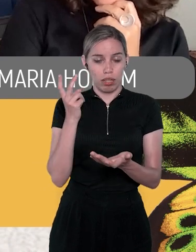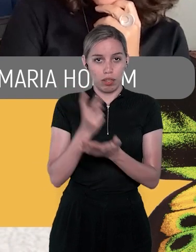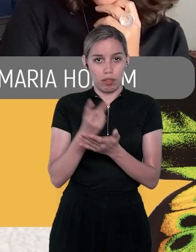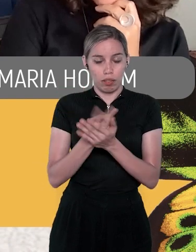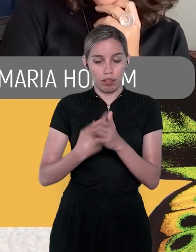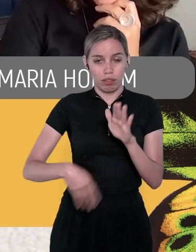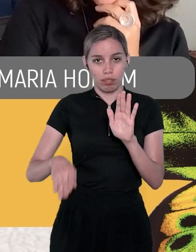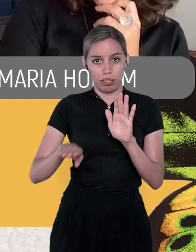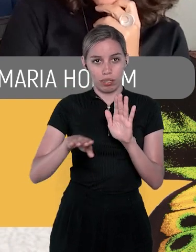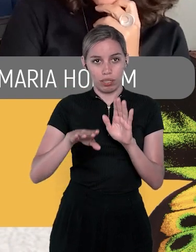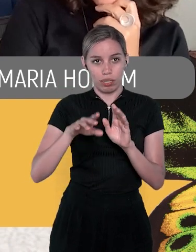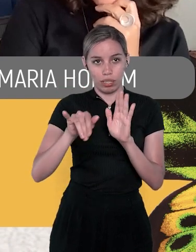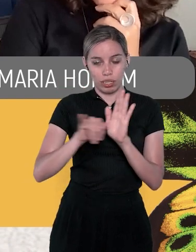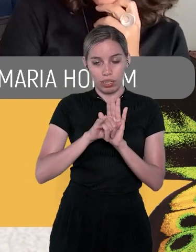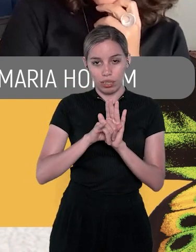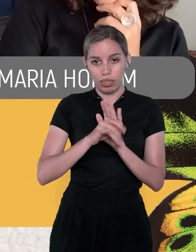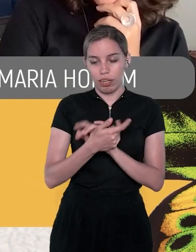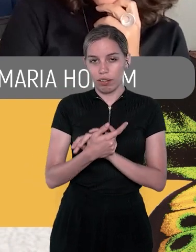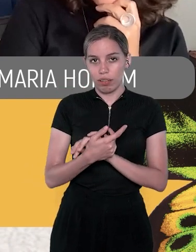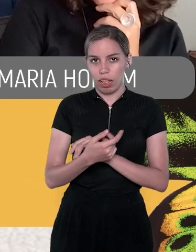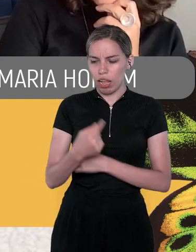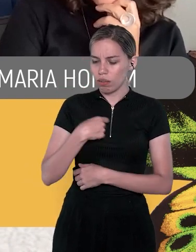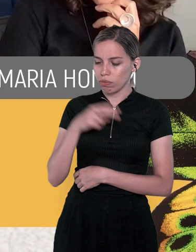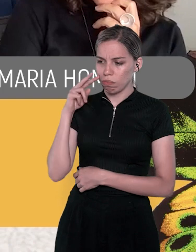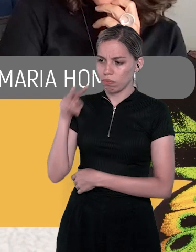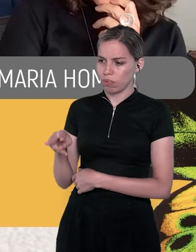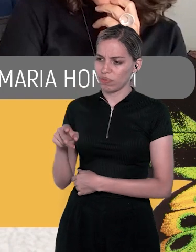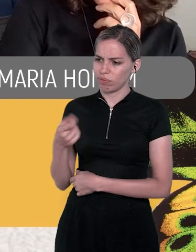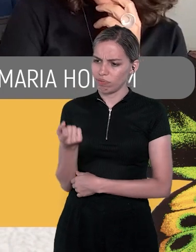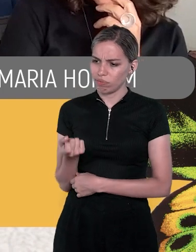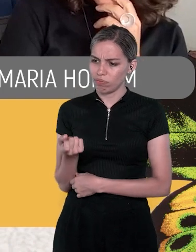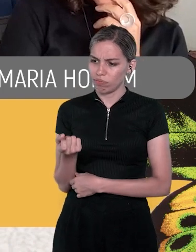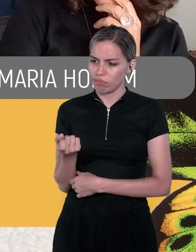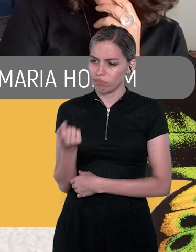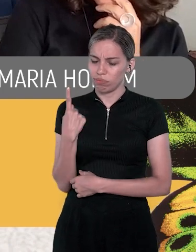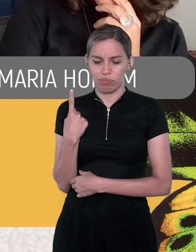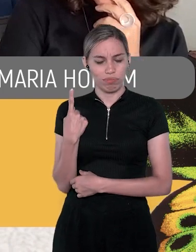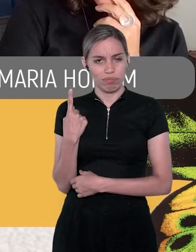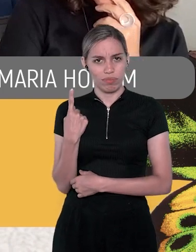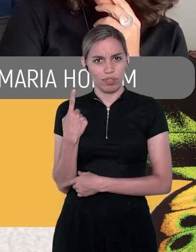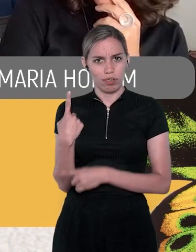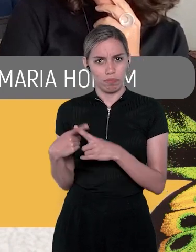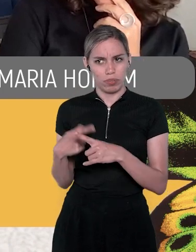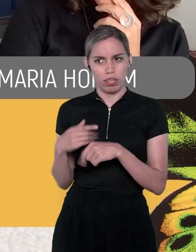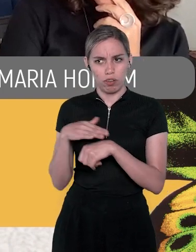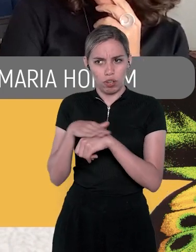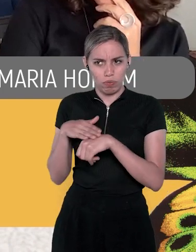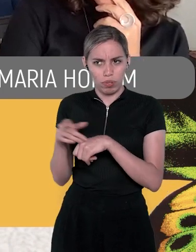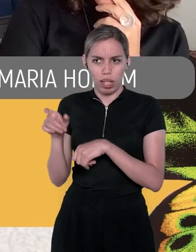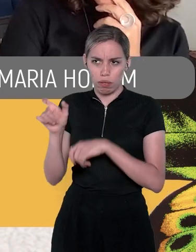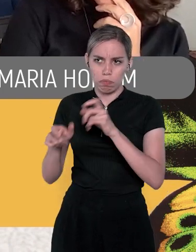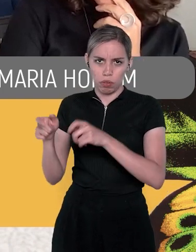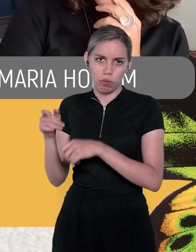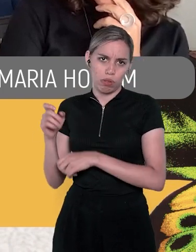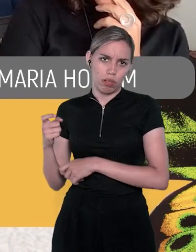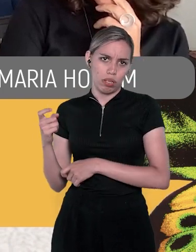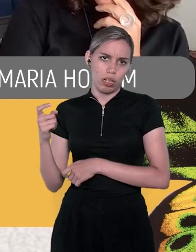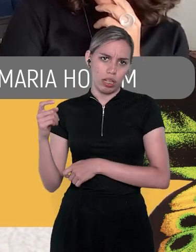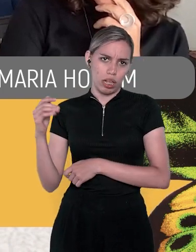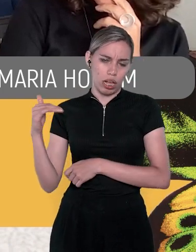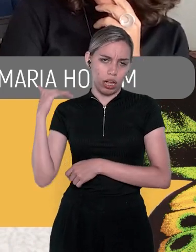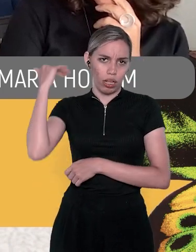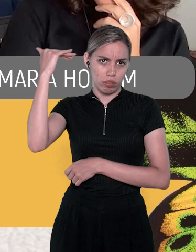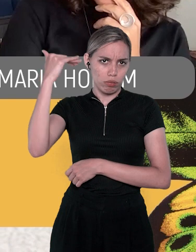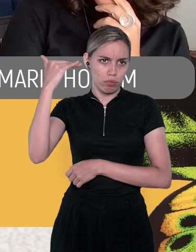caramba, mas olha que absurdo que é isso, né? Quer dizer, isso é uma disputa de gente grande que,